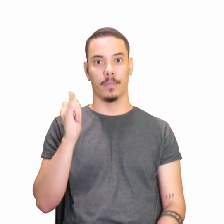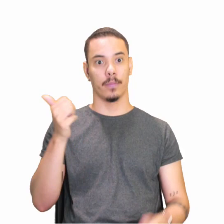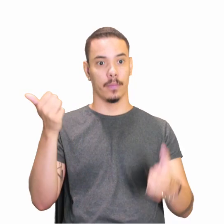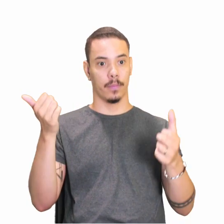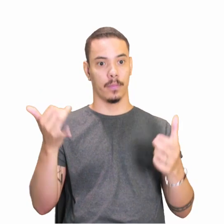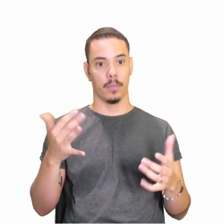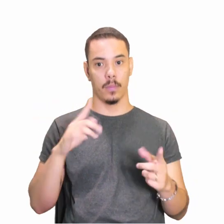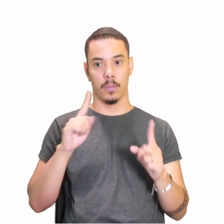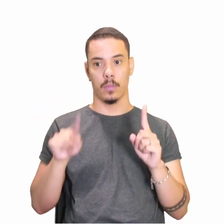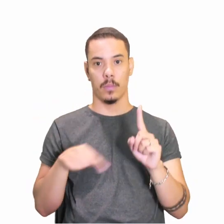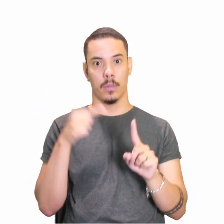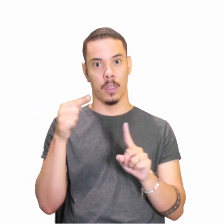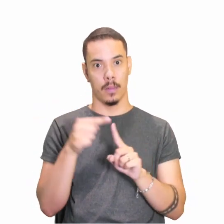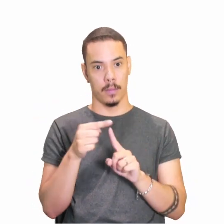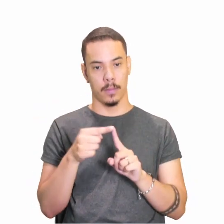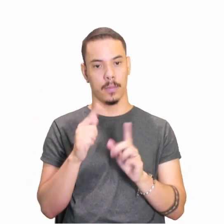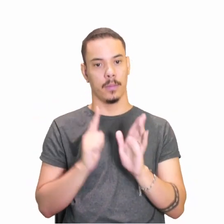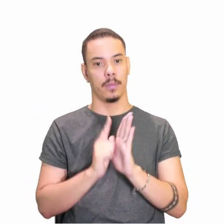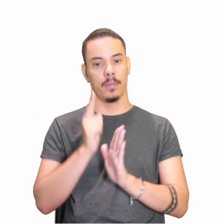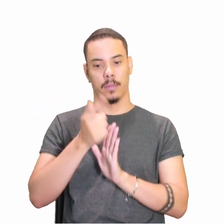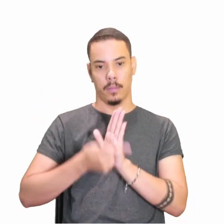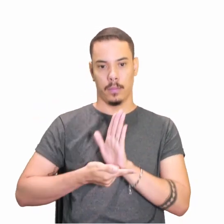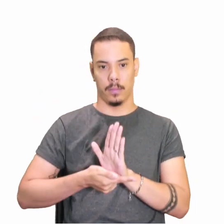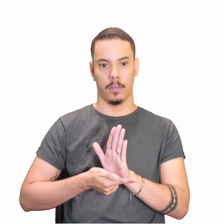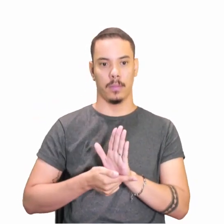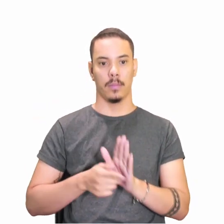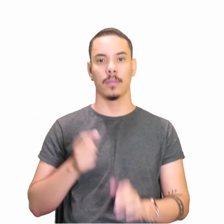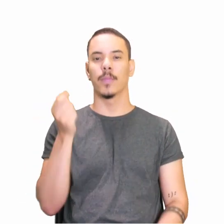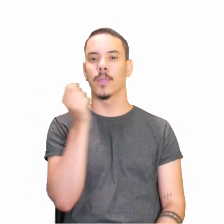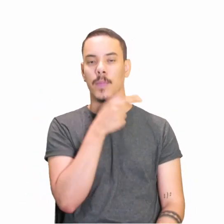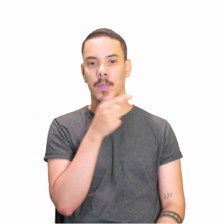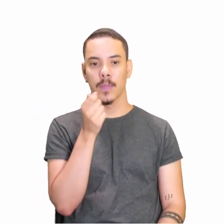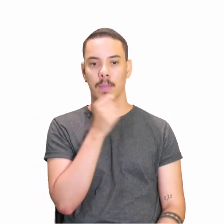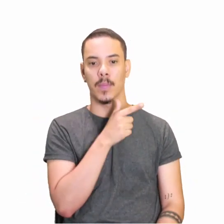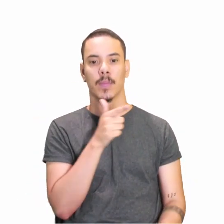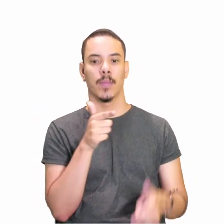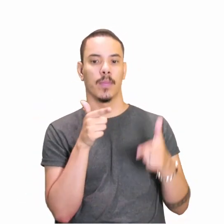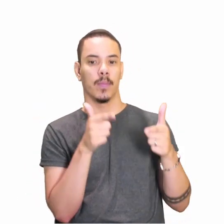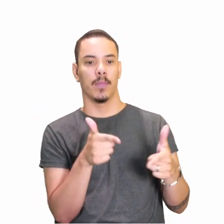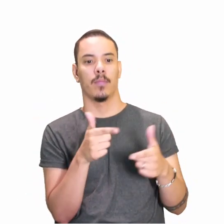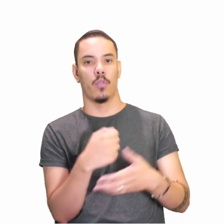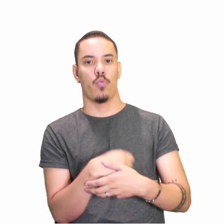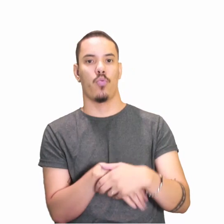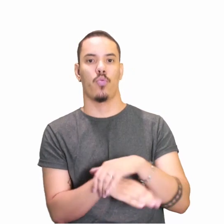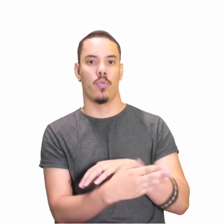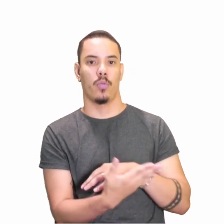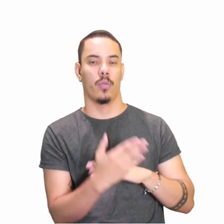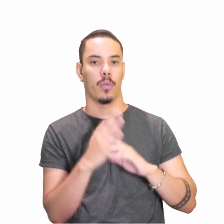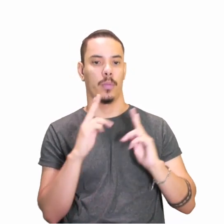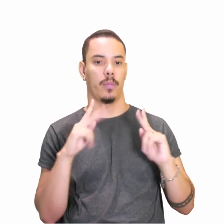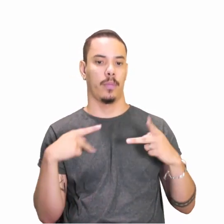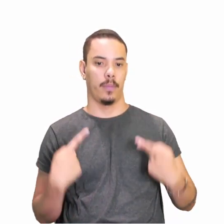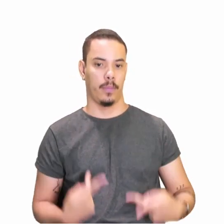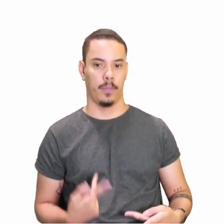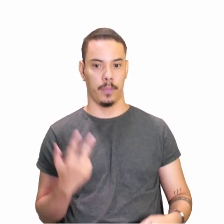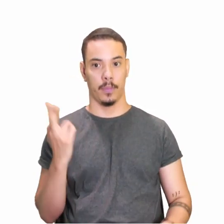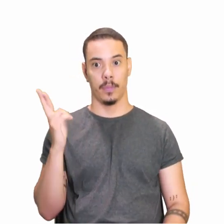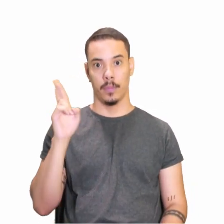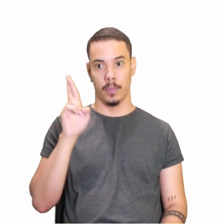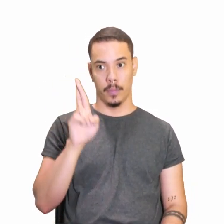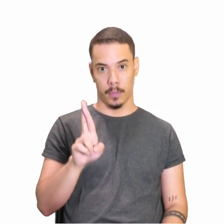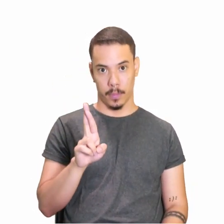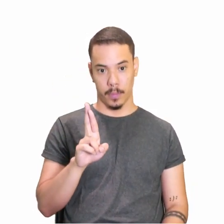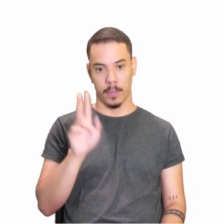O objetivo do gênero em questão é o de satirizar costumes humanos